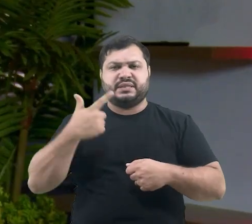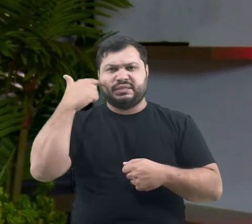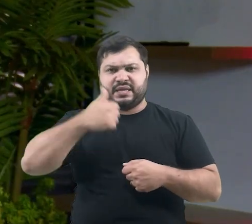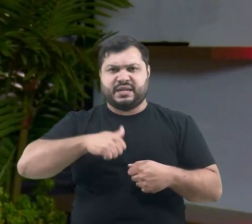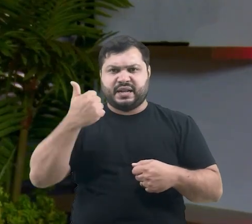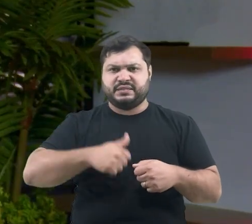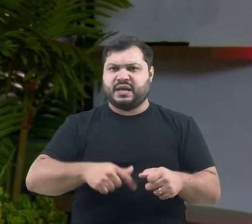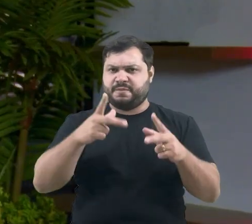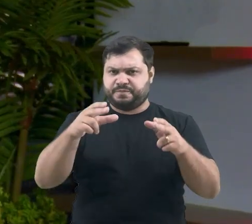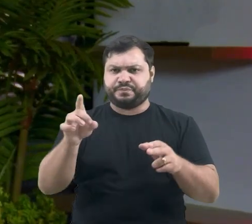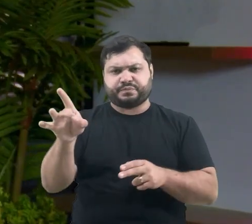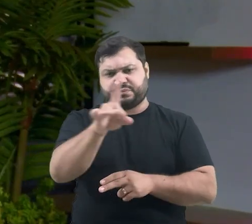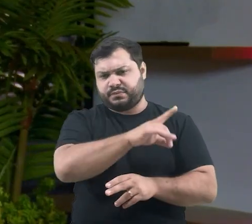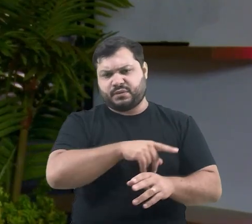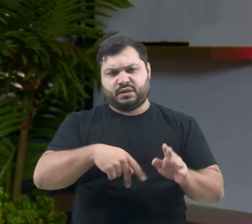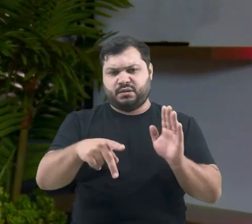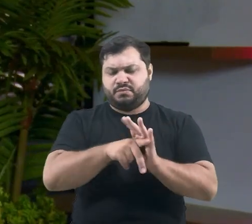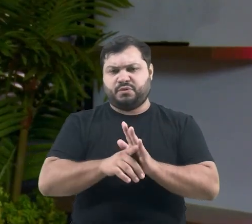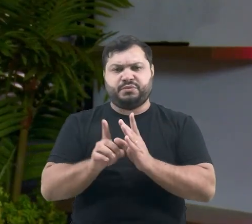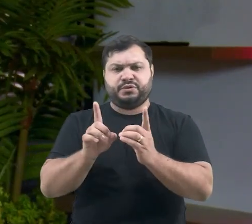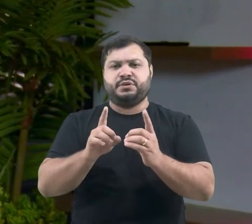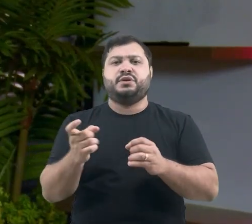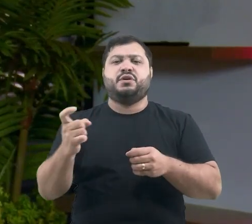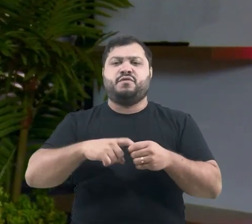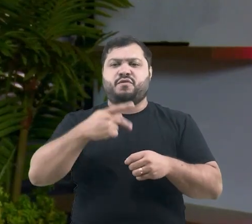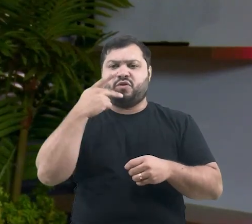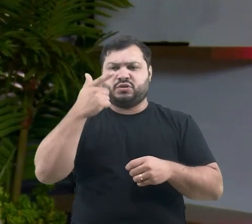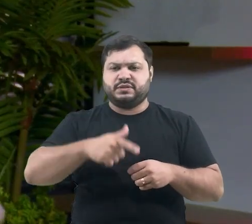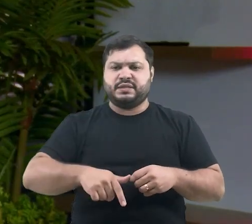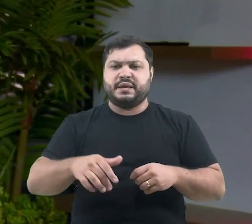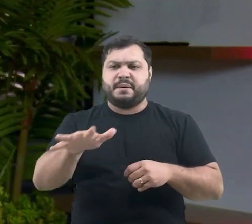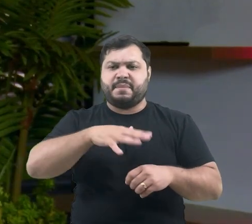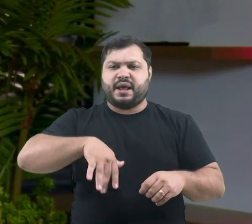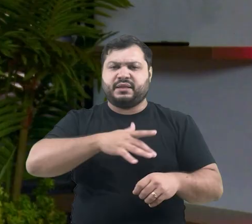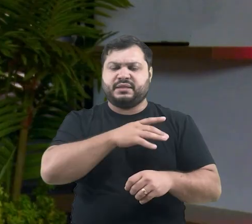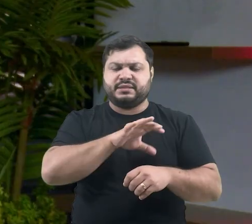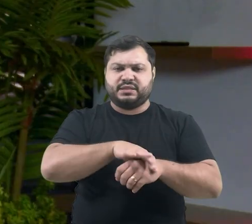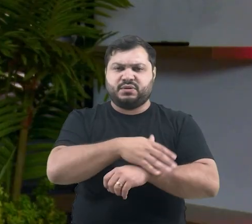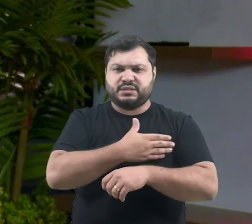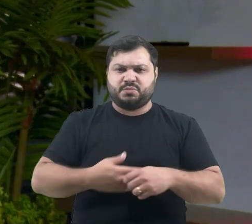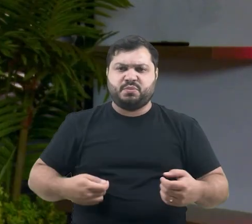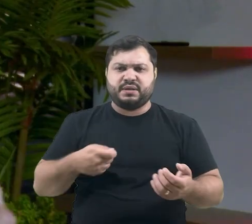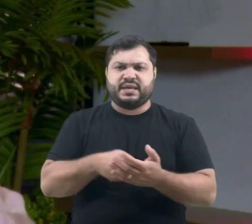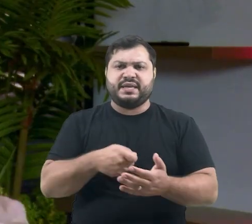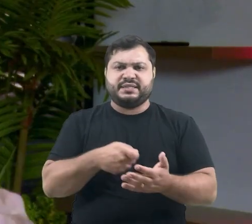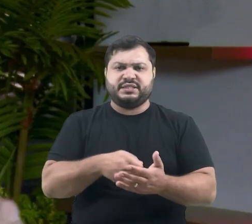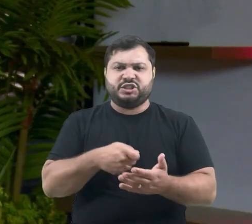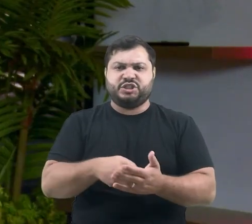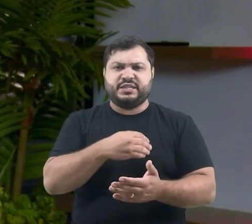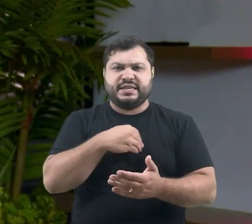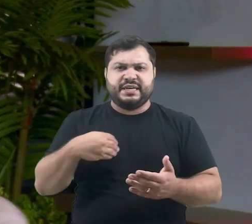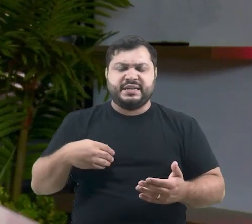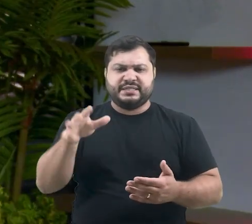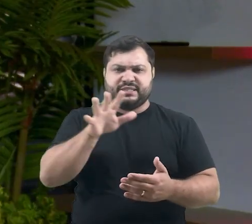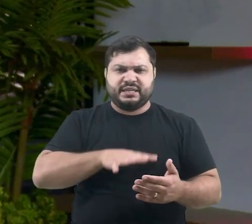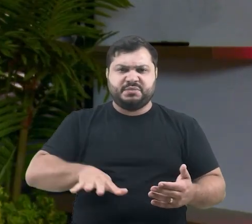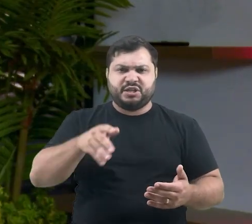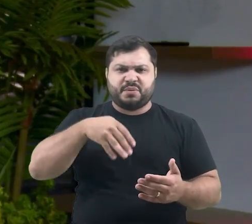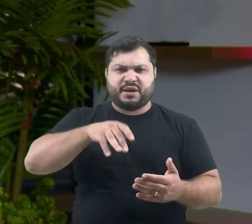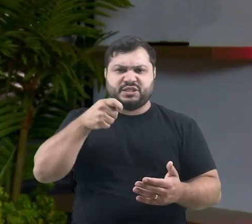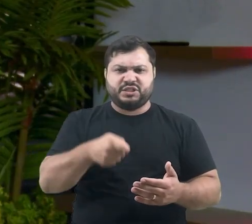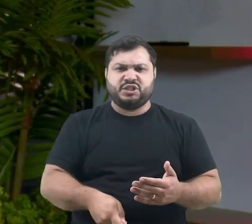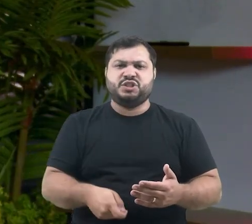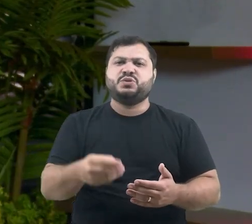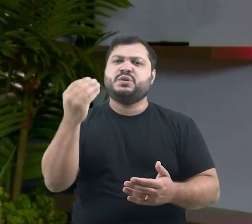deve ser analisado conforme cada caso. Volto a dizer, para a área de segurança pública, você exigir exames de uma maneira um pouco